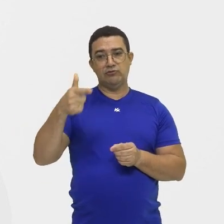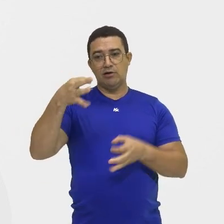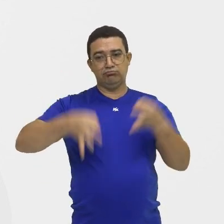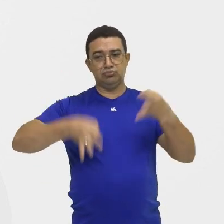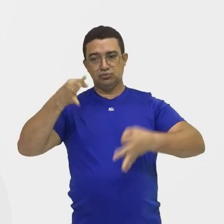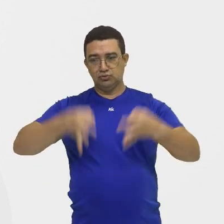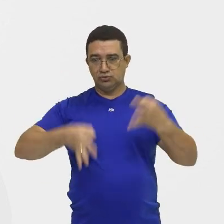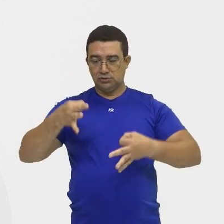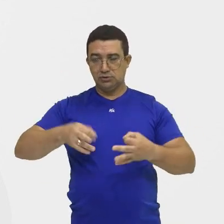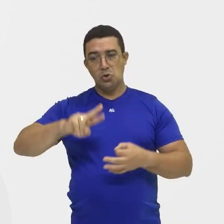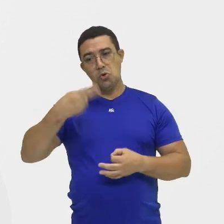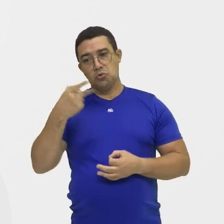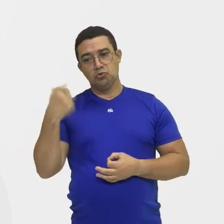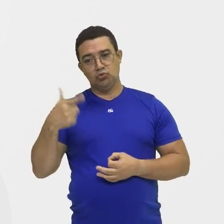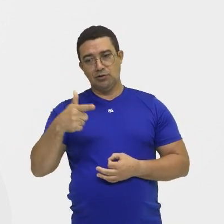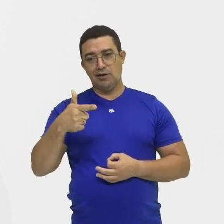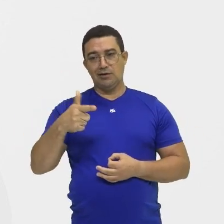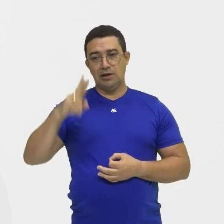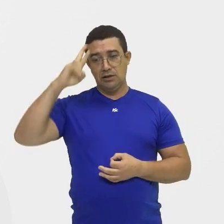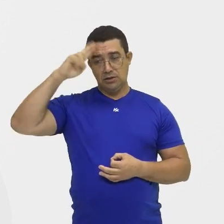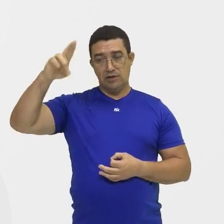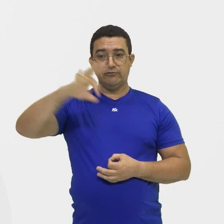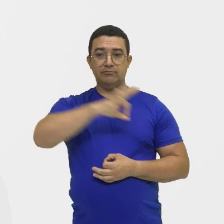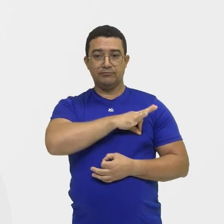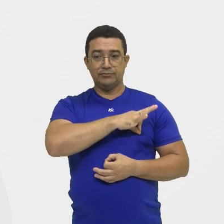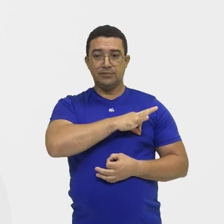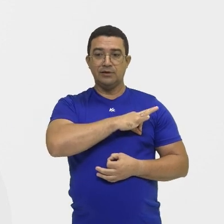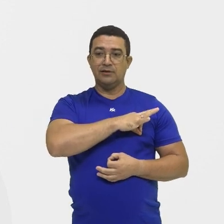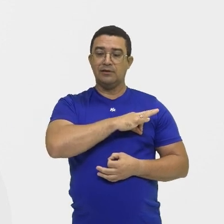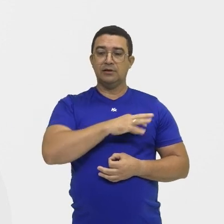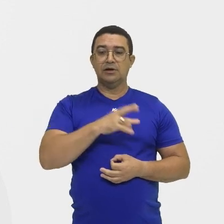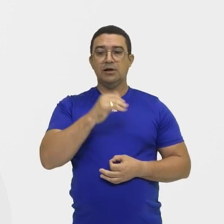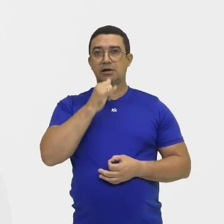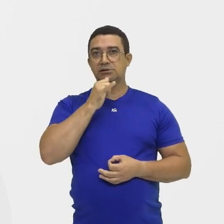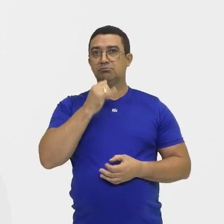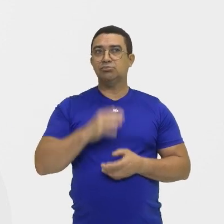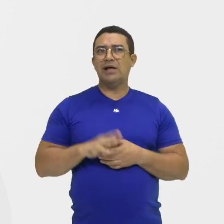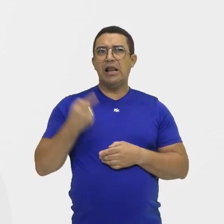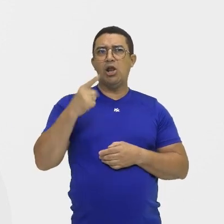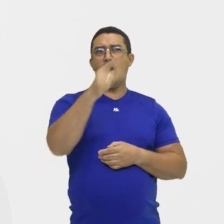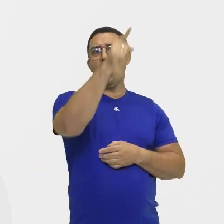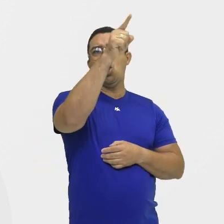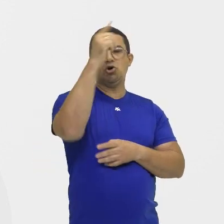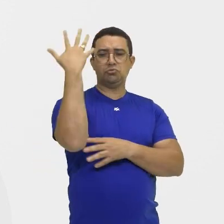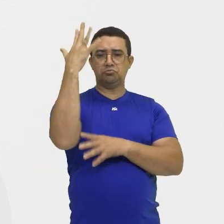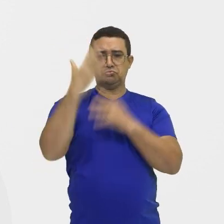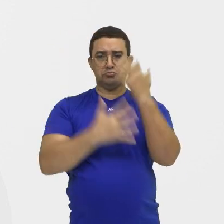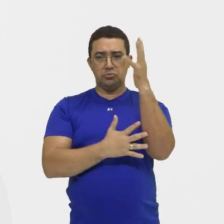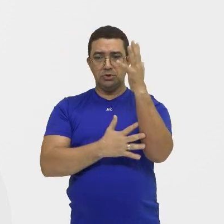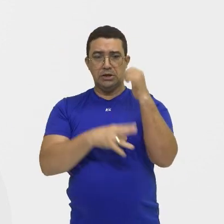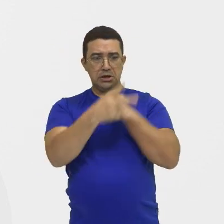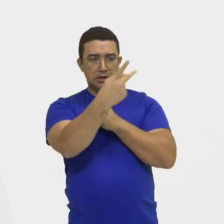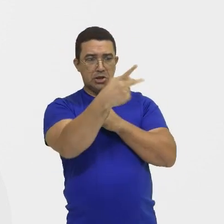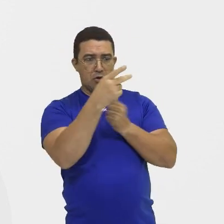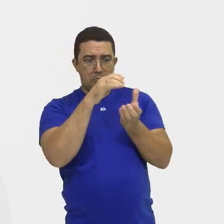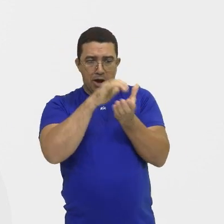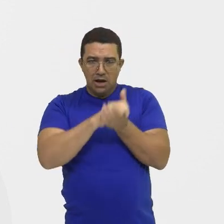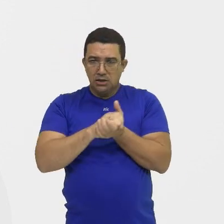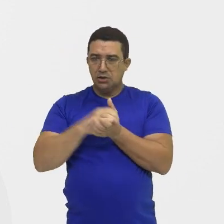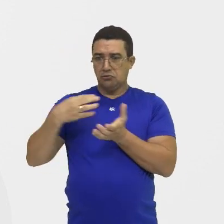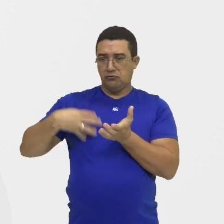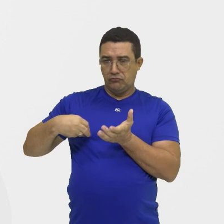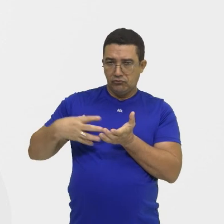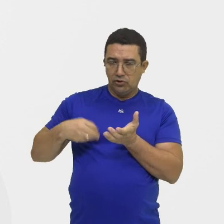delegado disponível no momento da denúncia. Então, se você está lá na Brenda Mata e o teu companheiro, alguém te ofendeu, vá lá